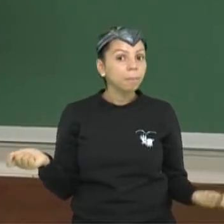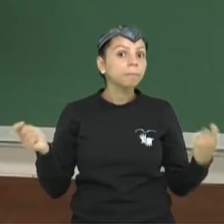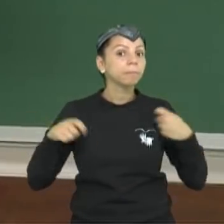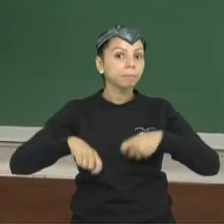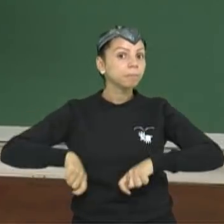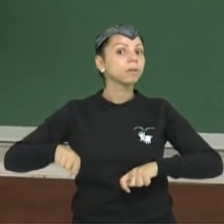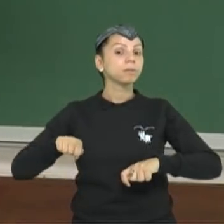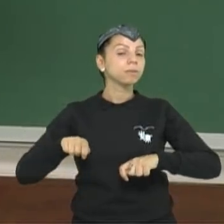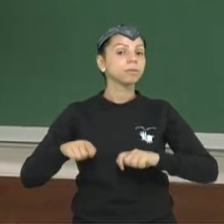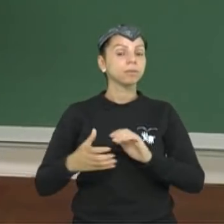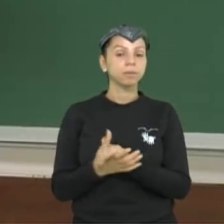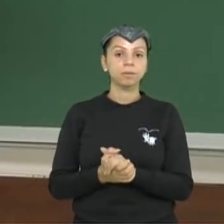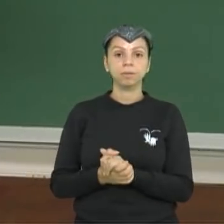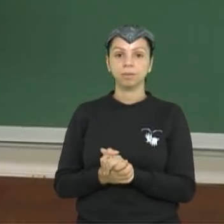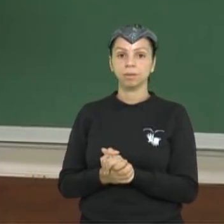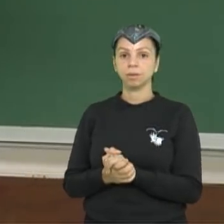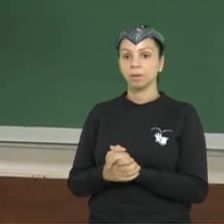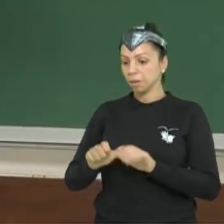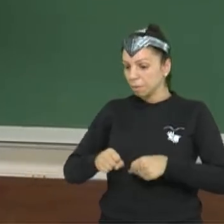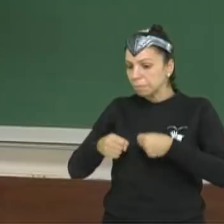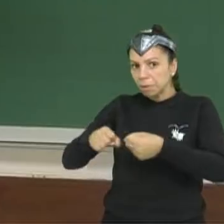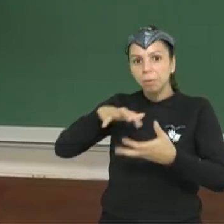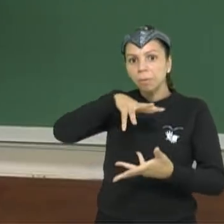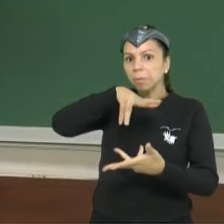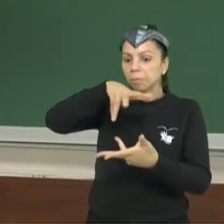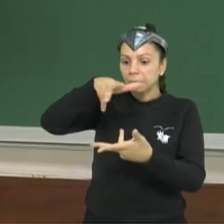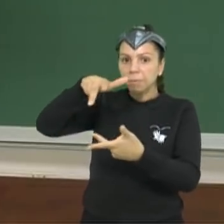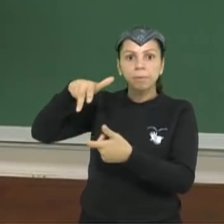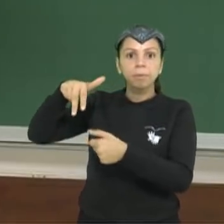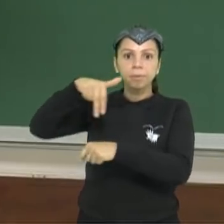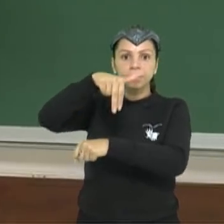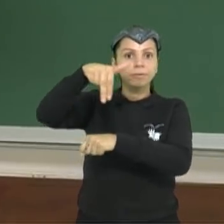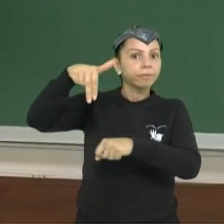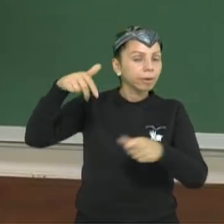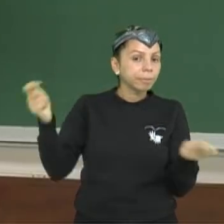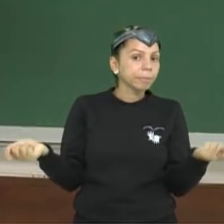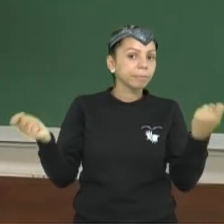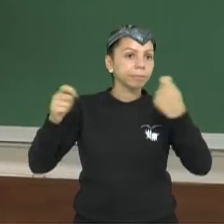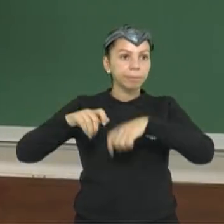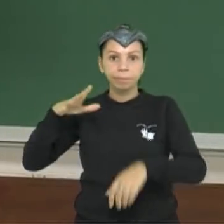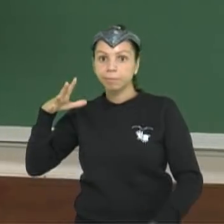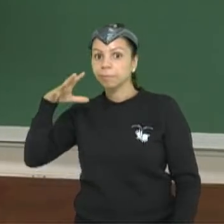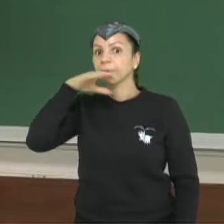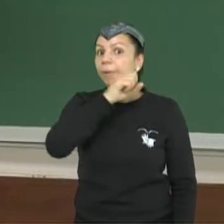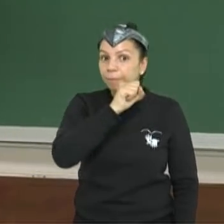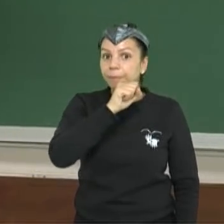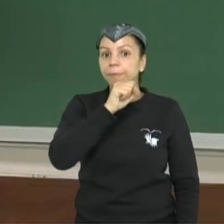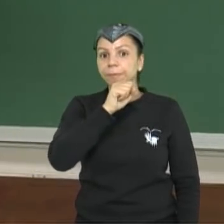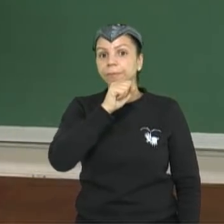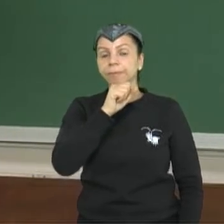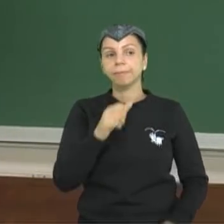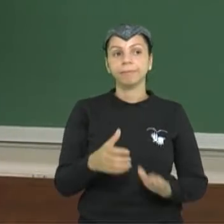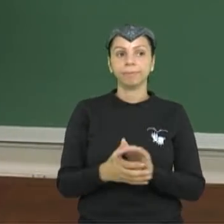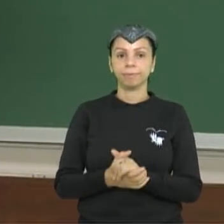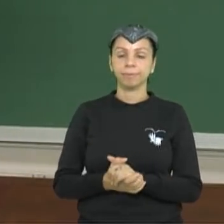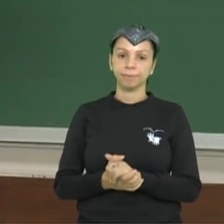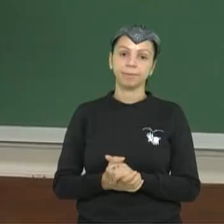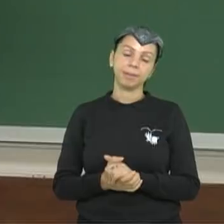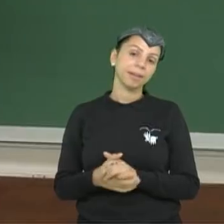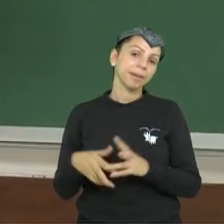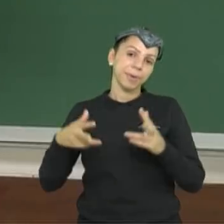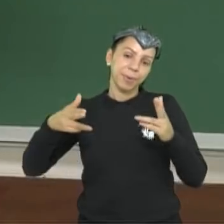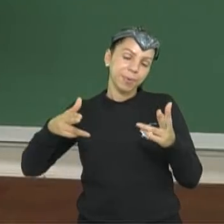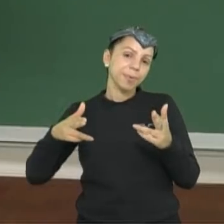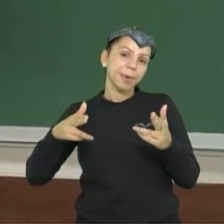precisa defender o universo. E para defender o universo, precisamos ser fast, assim como a